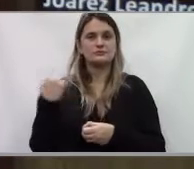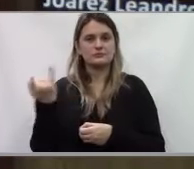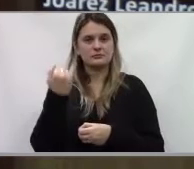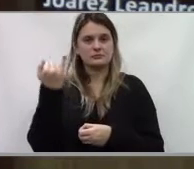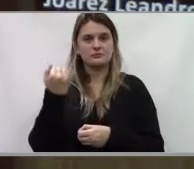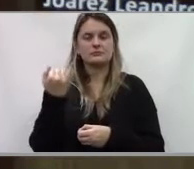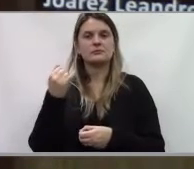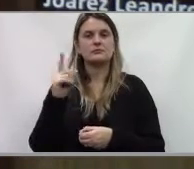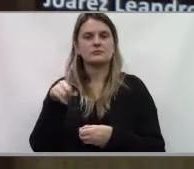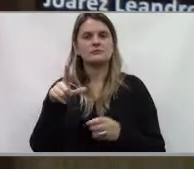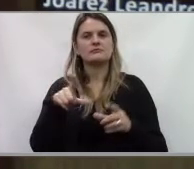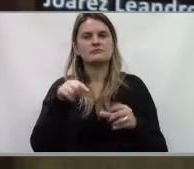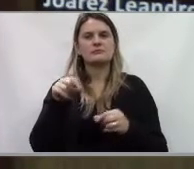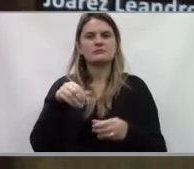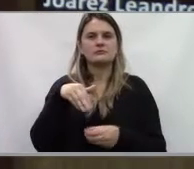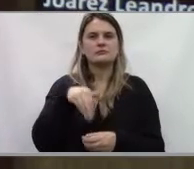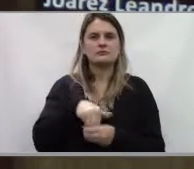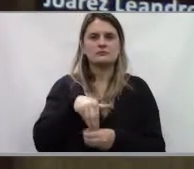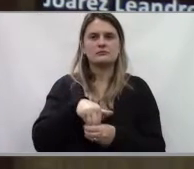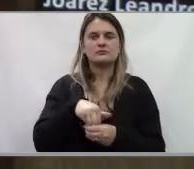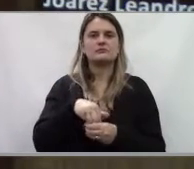votação importante hoje, que foi, então, a